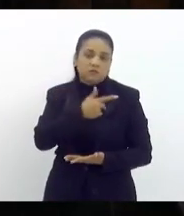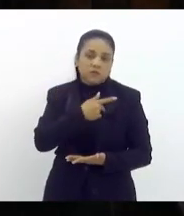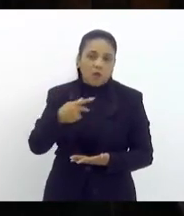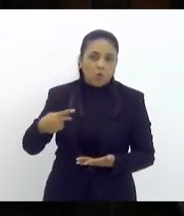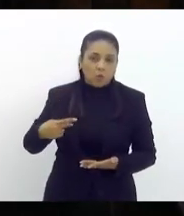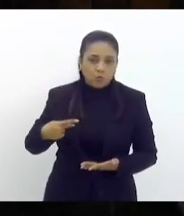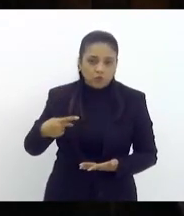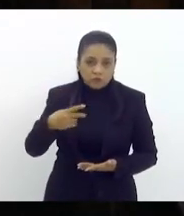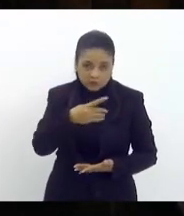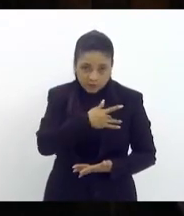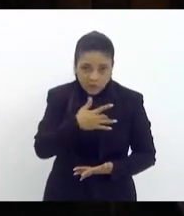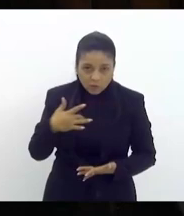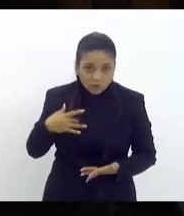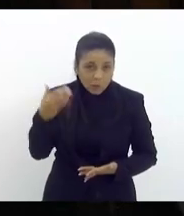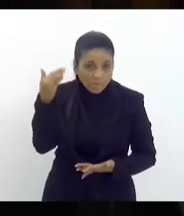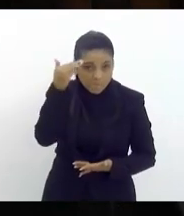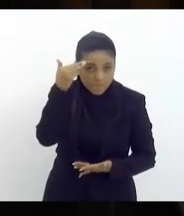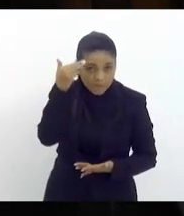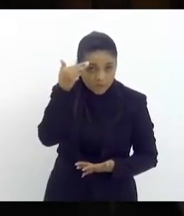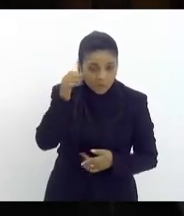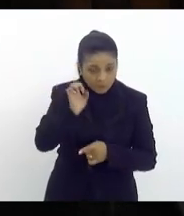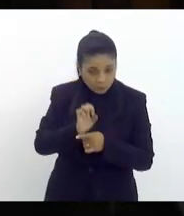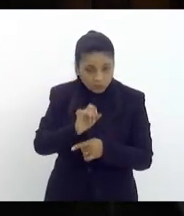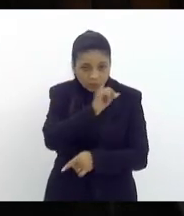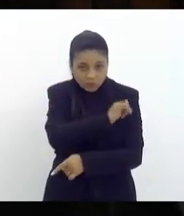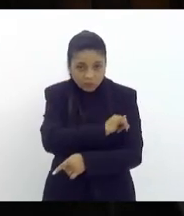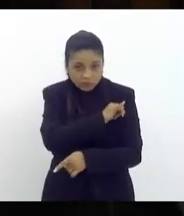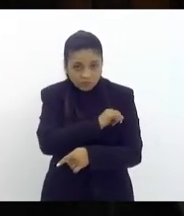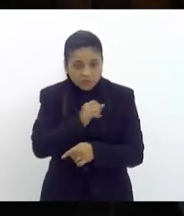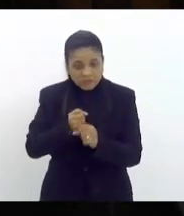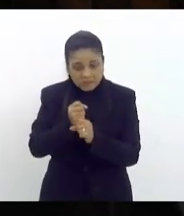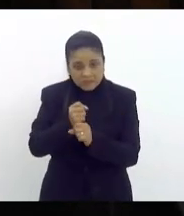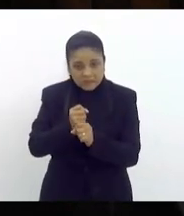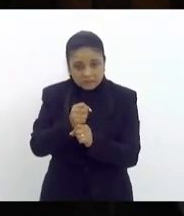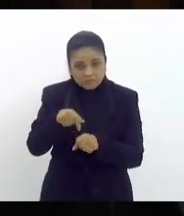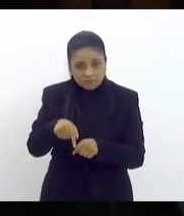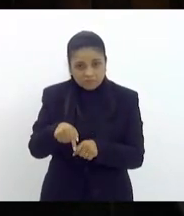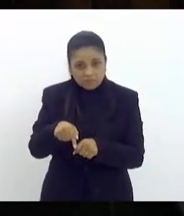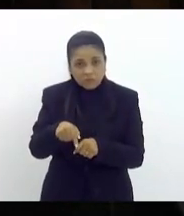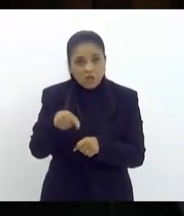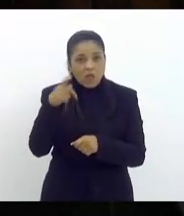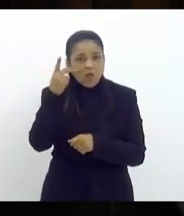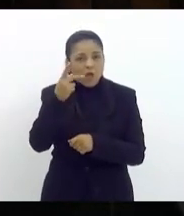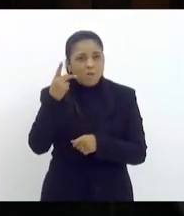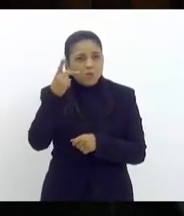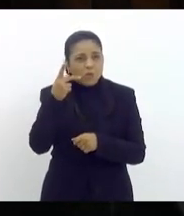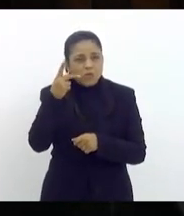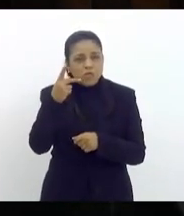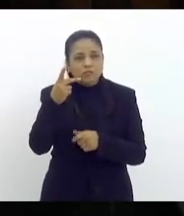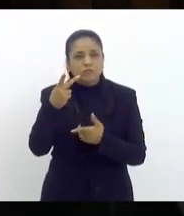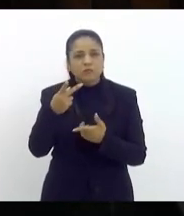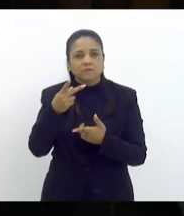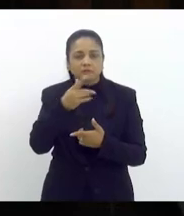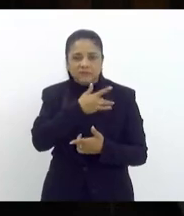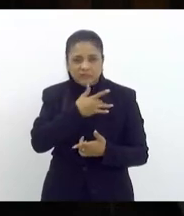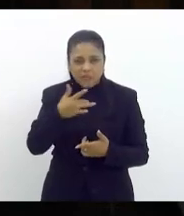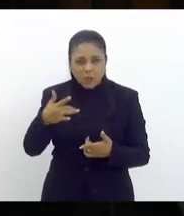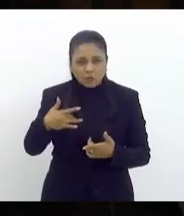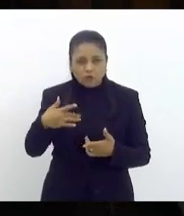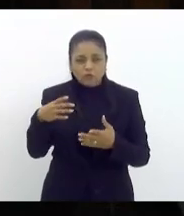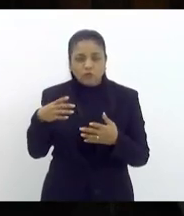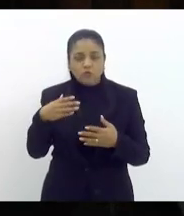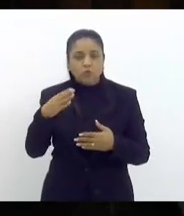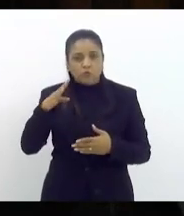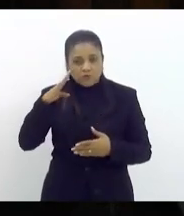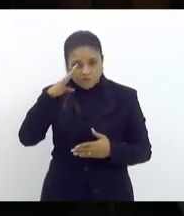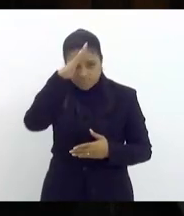do Rio de Janeiro que nesses últimos anos em que houve desmonte das políticas de saúde mental pelo governo federal de Jair